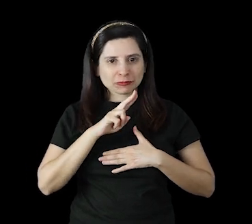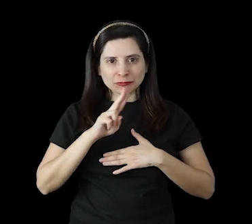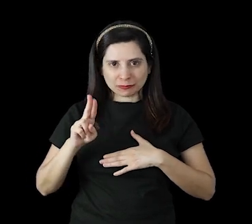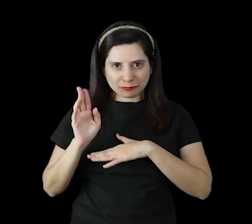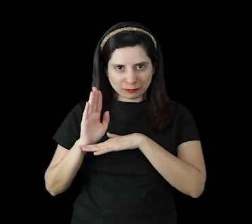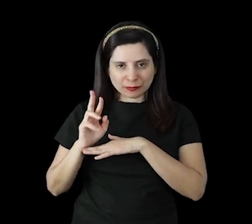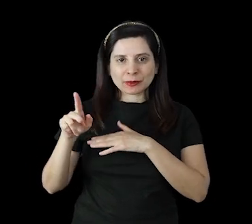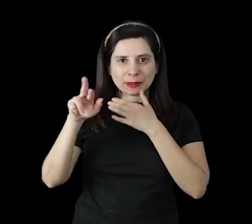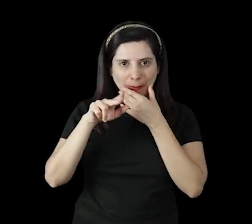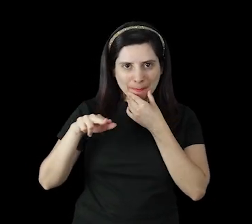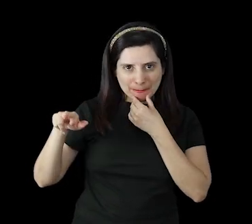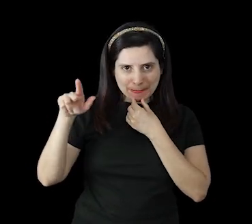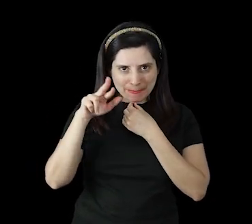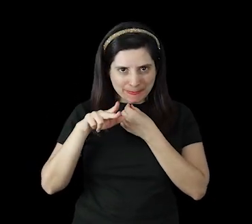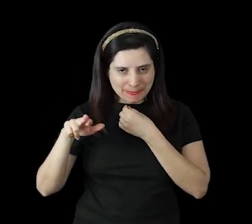Irmãos Mai.